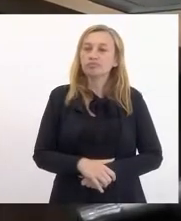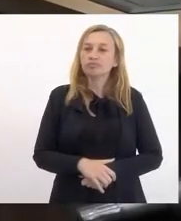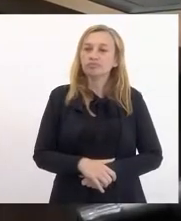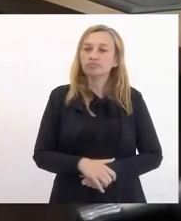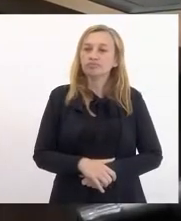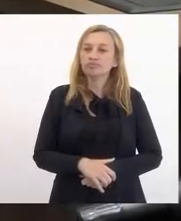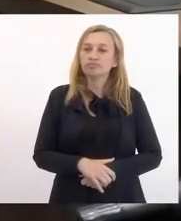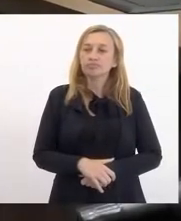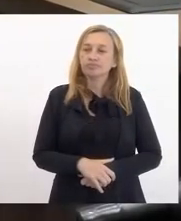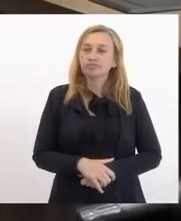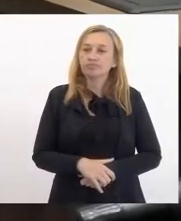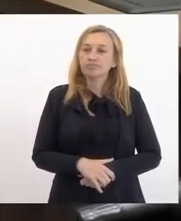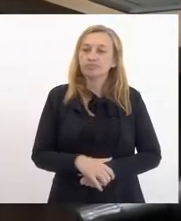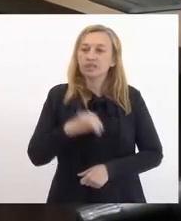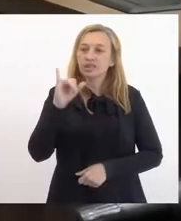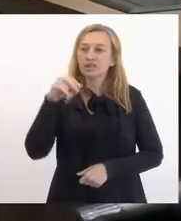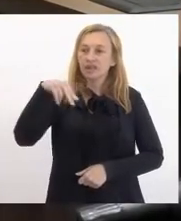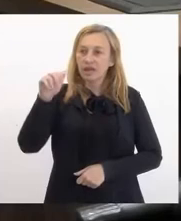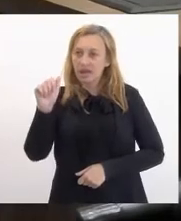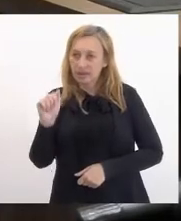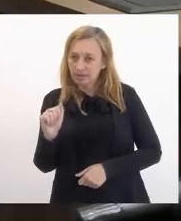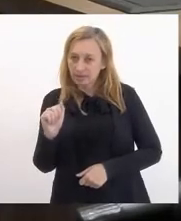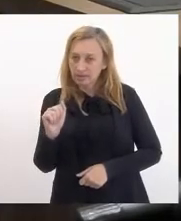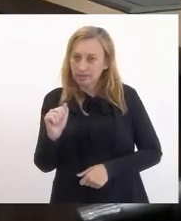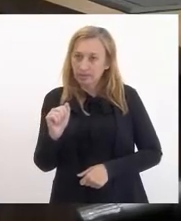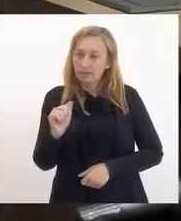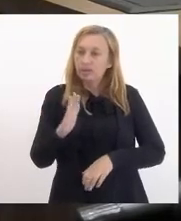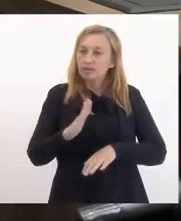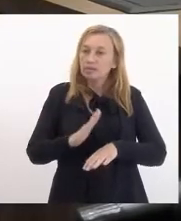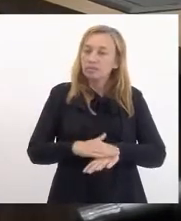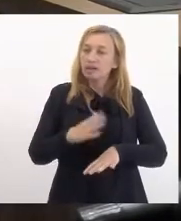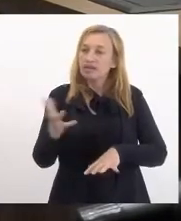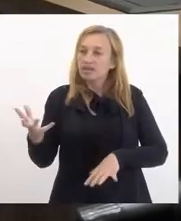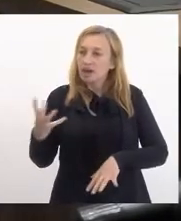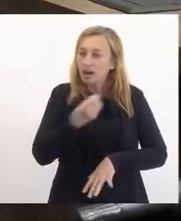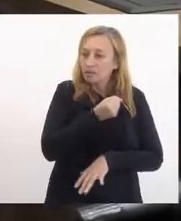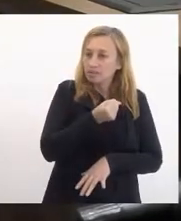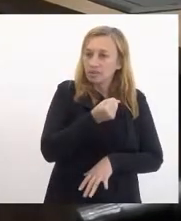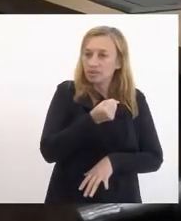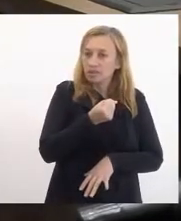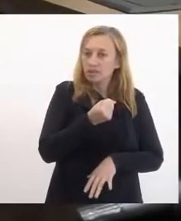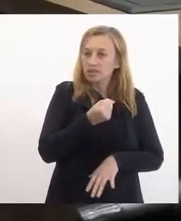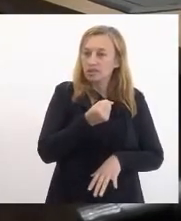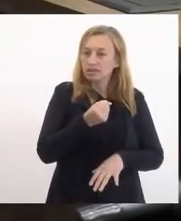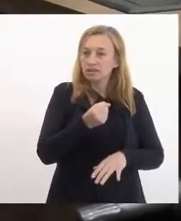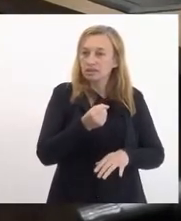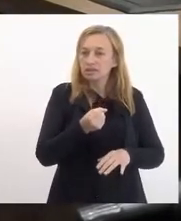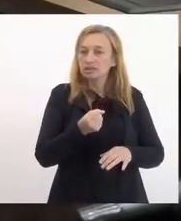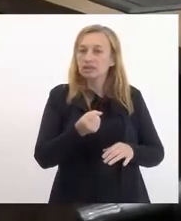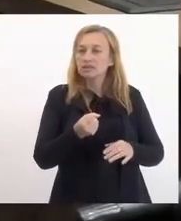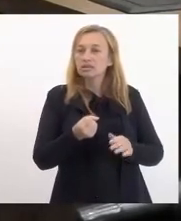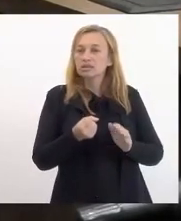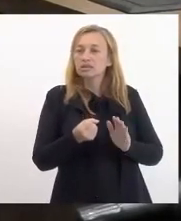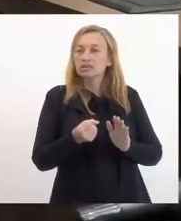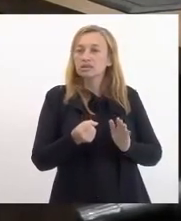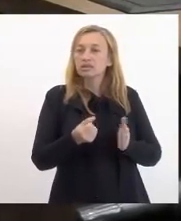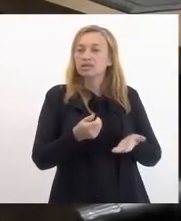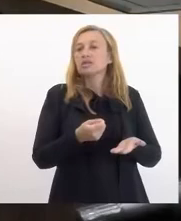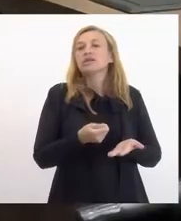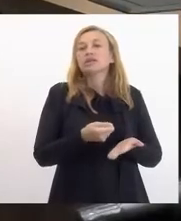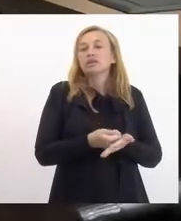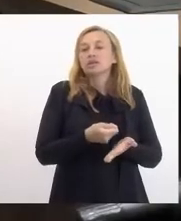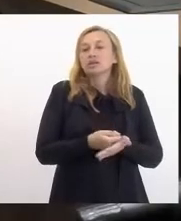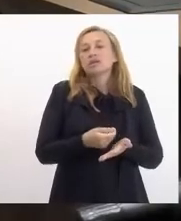o INEA dê mais agilidade aos procedimentos. Porque uma coisa,